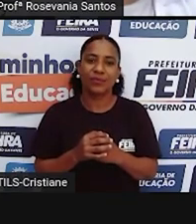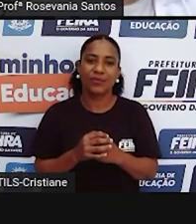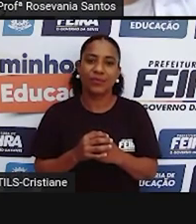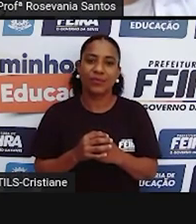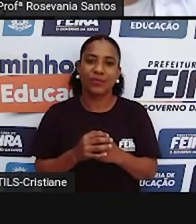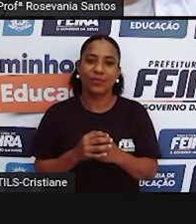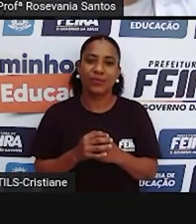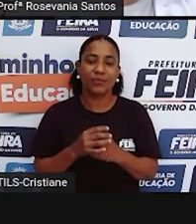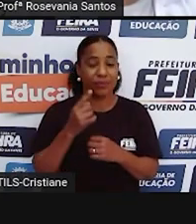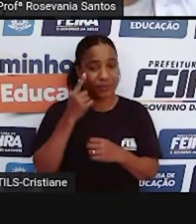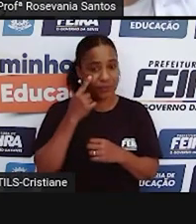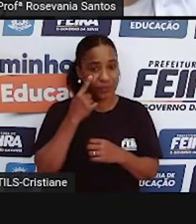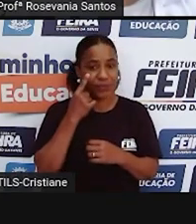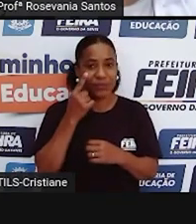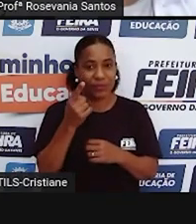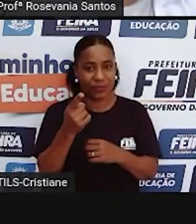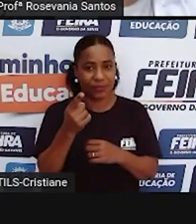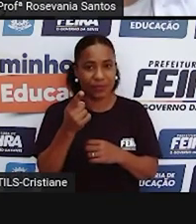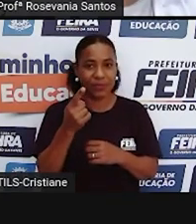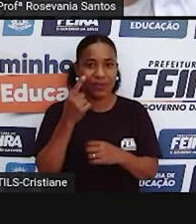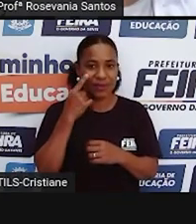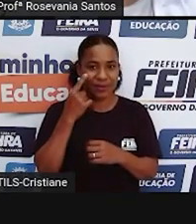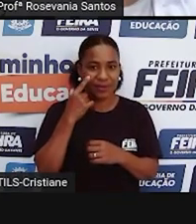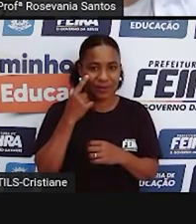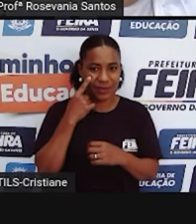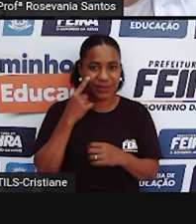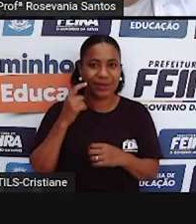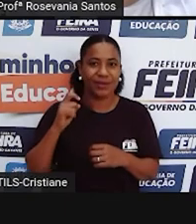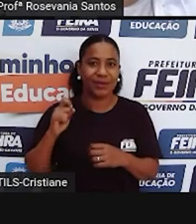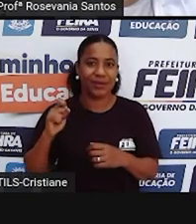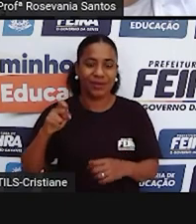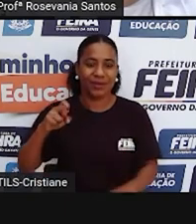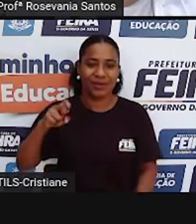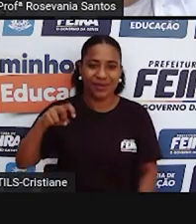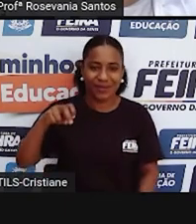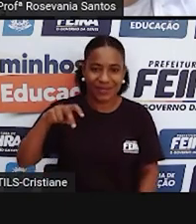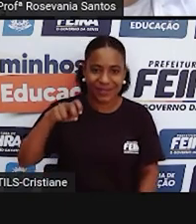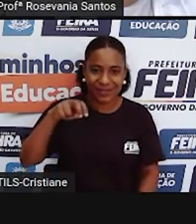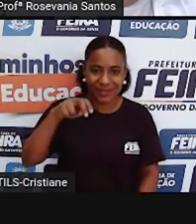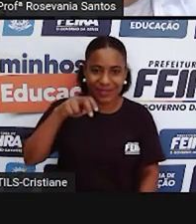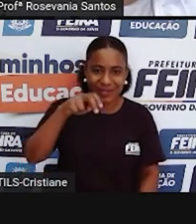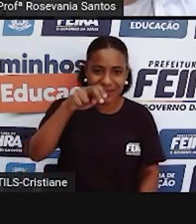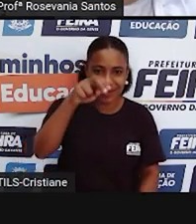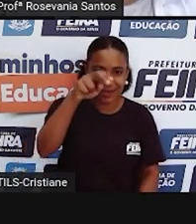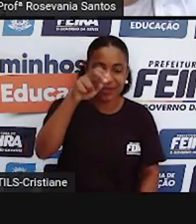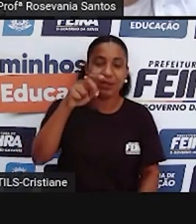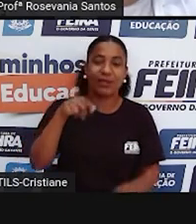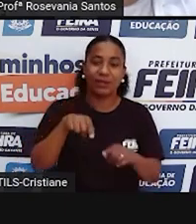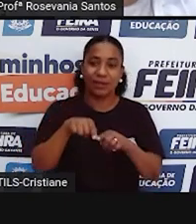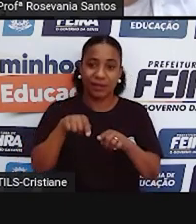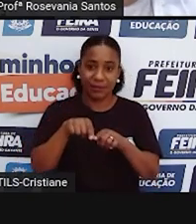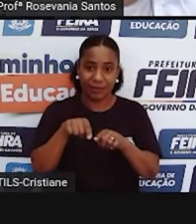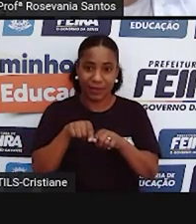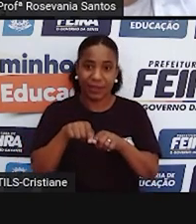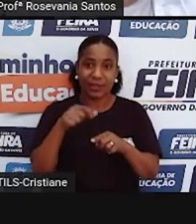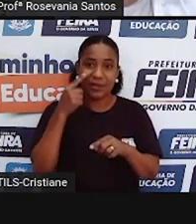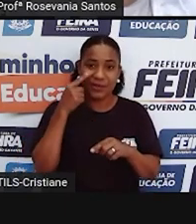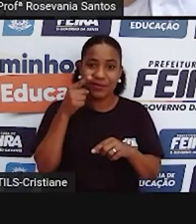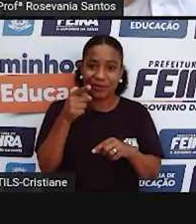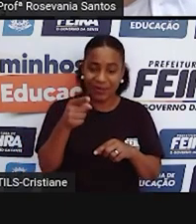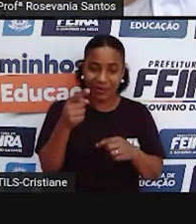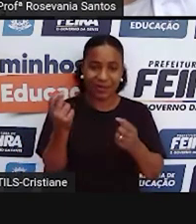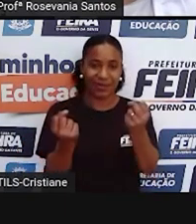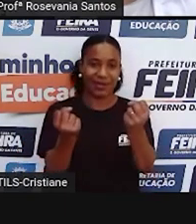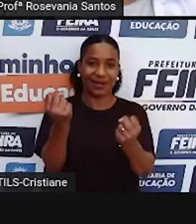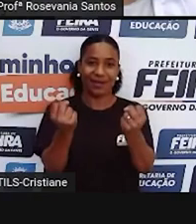aqui, né, já é um pouco diferente. É uma escadinha, né? A gente já observa ali a garagem, você está vendo ali. Até o ralozinho da garagem, eles